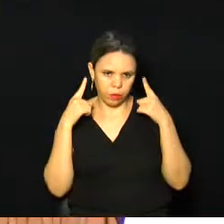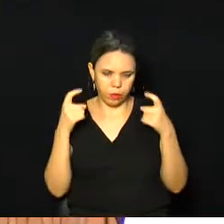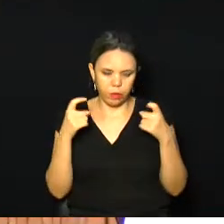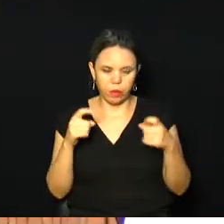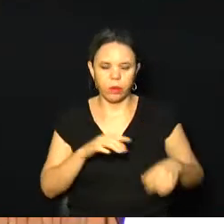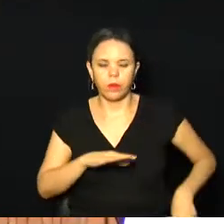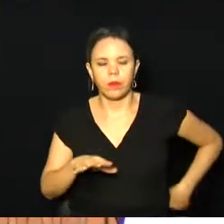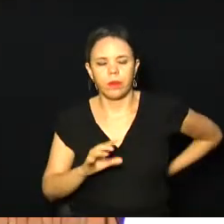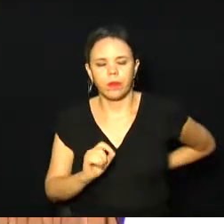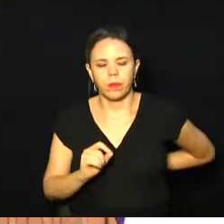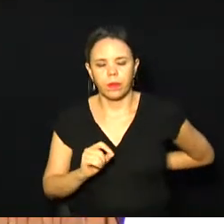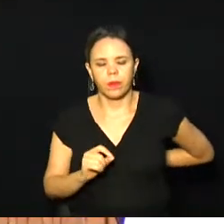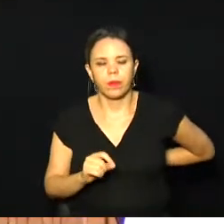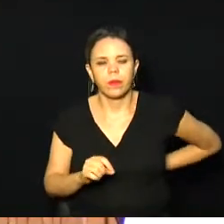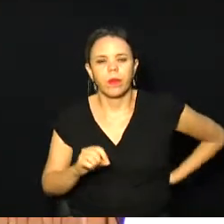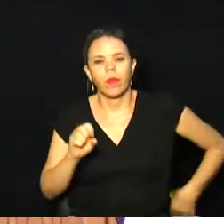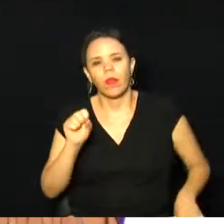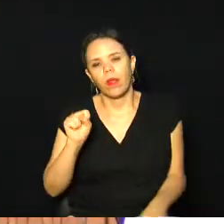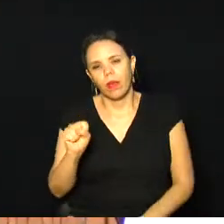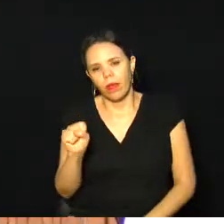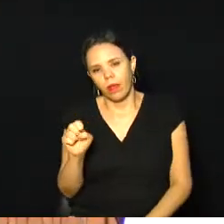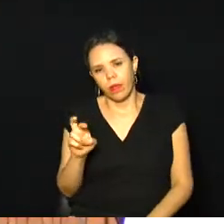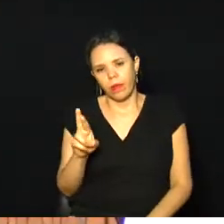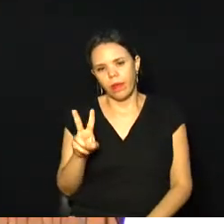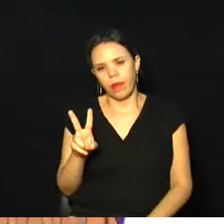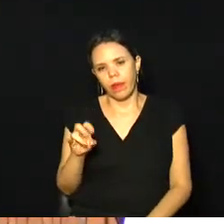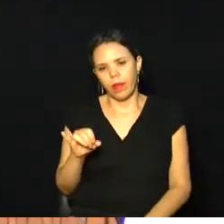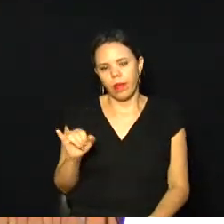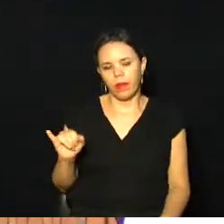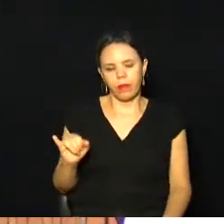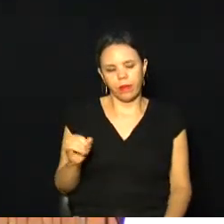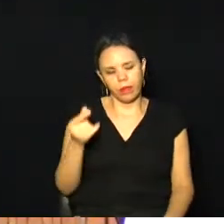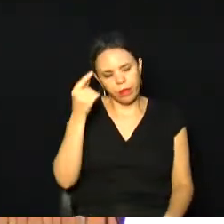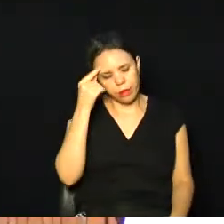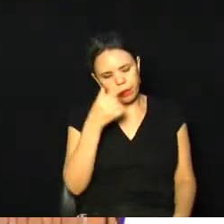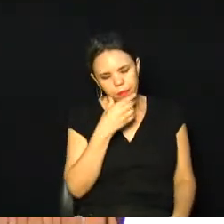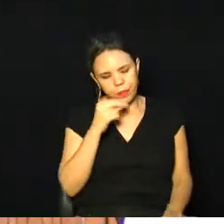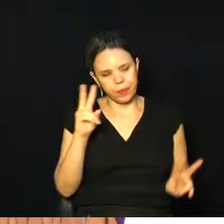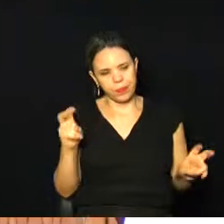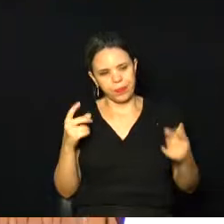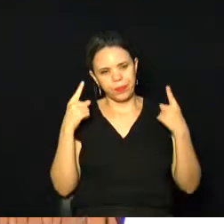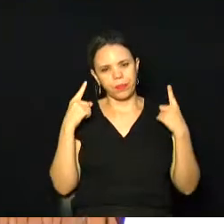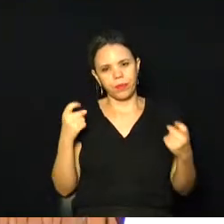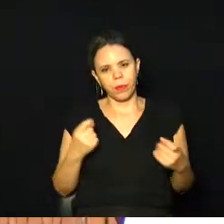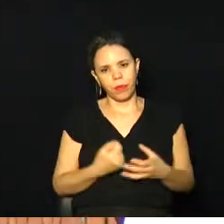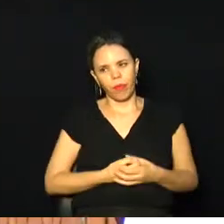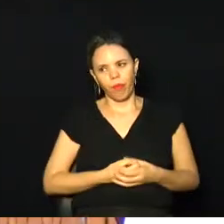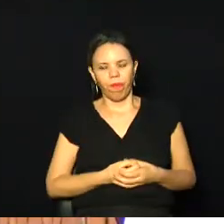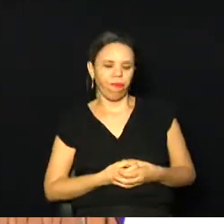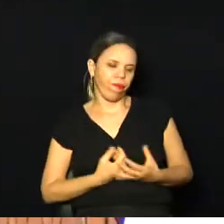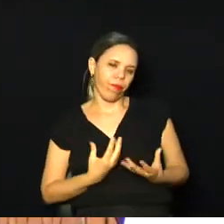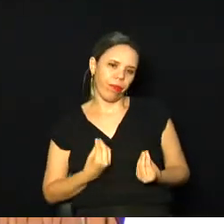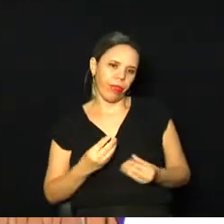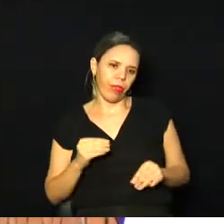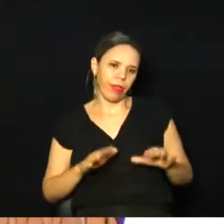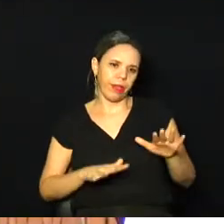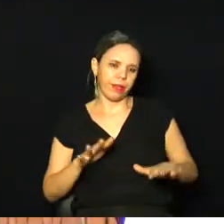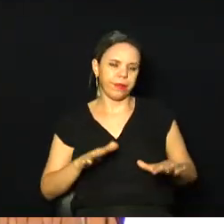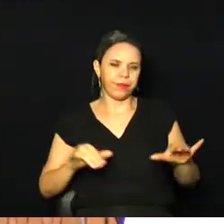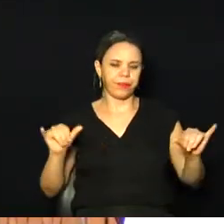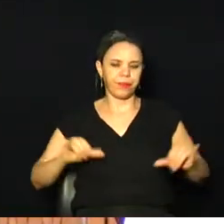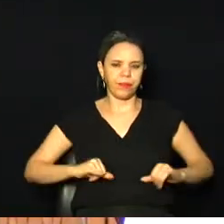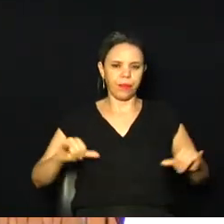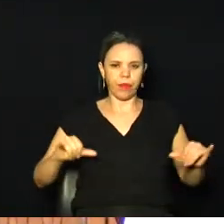círculo, que é o SERAV. O SERAV atua na conscientização dos homens a respeito da violência. Muitos são sofrimentos.